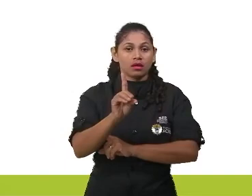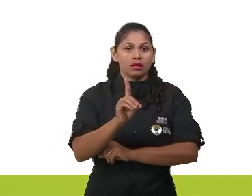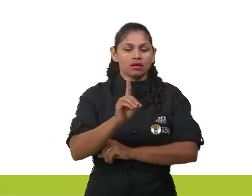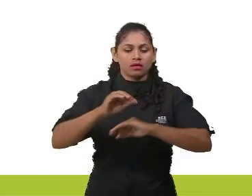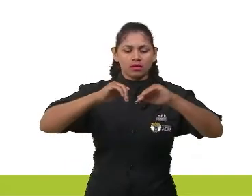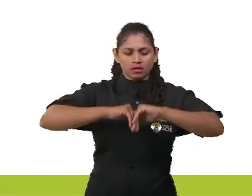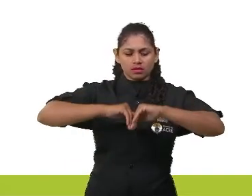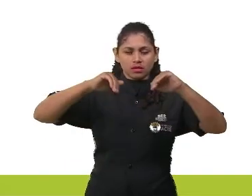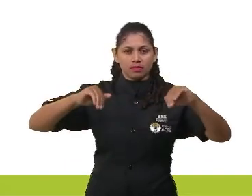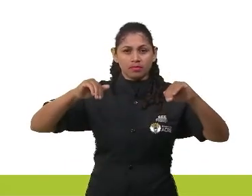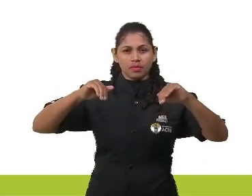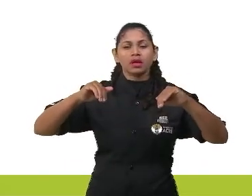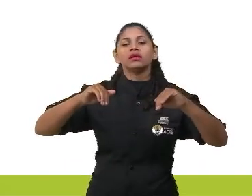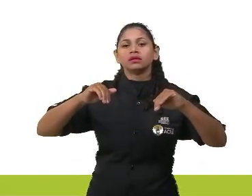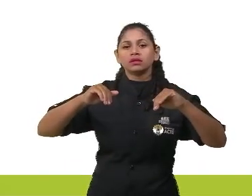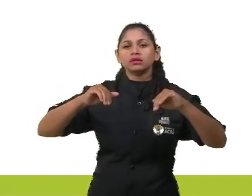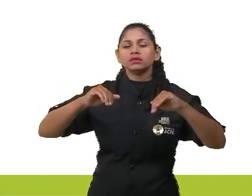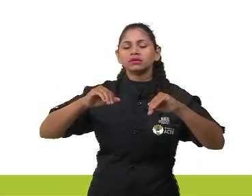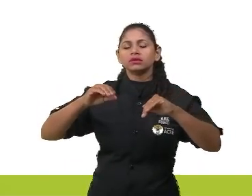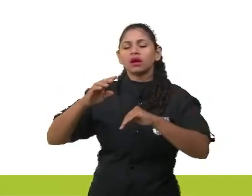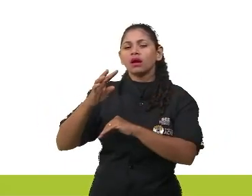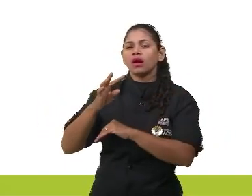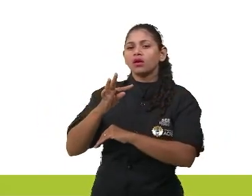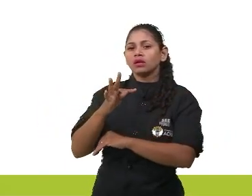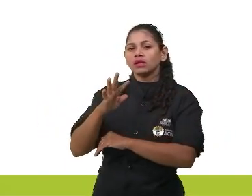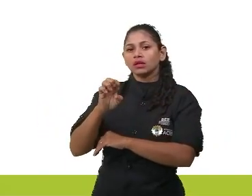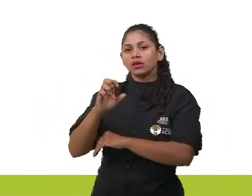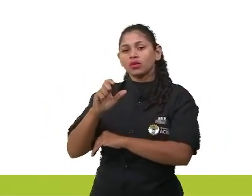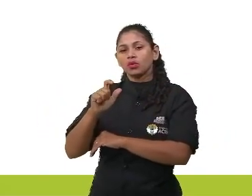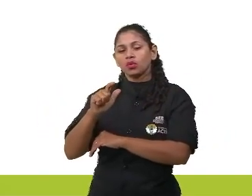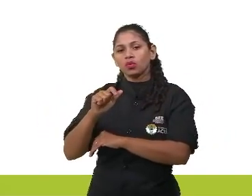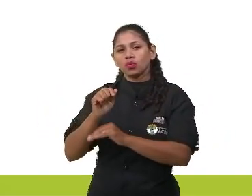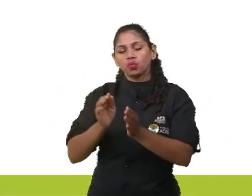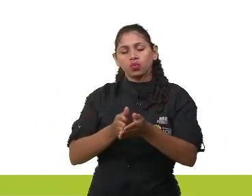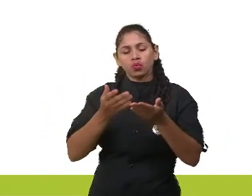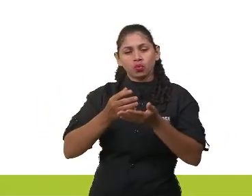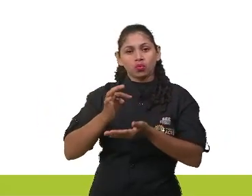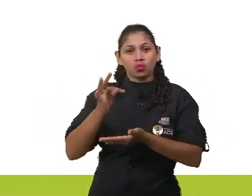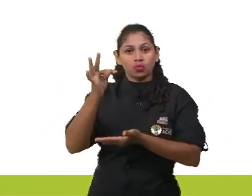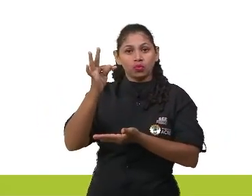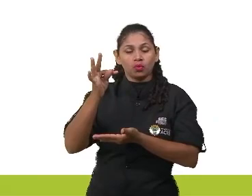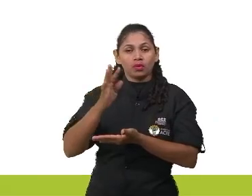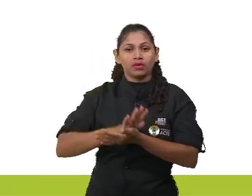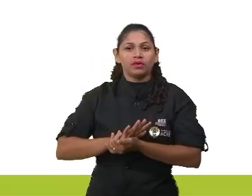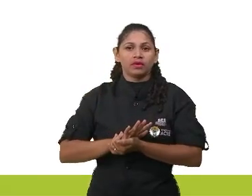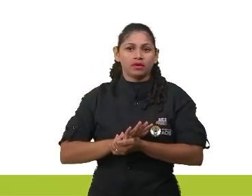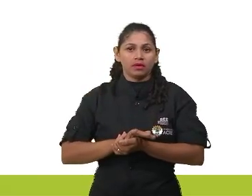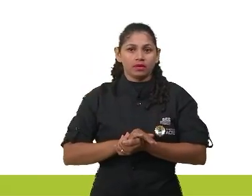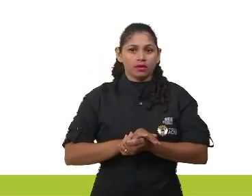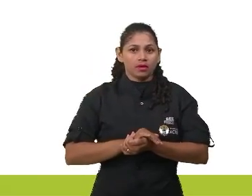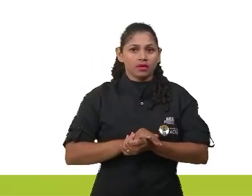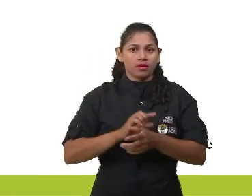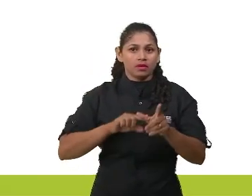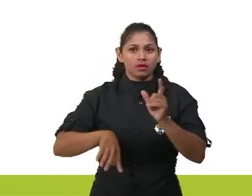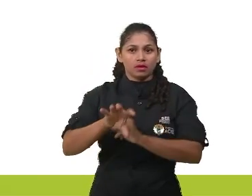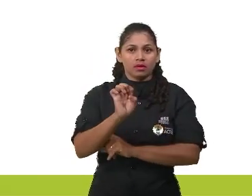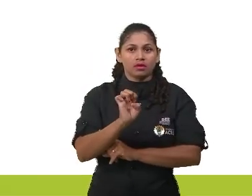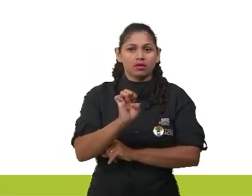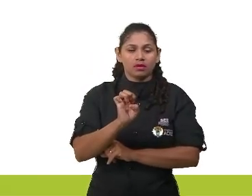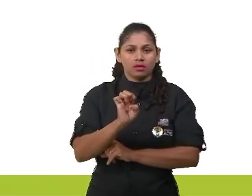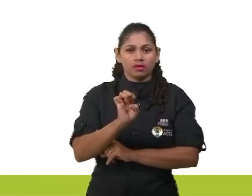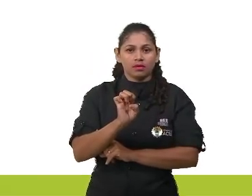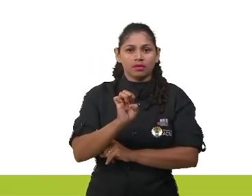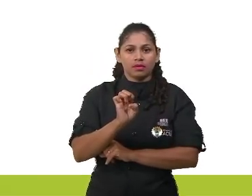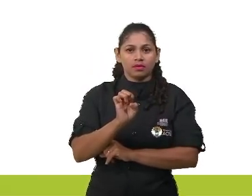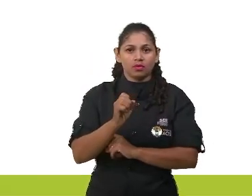entre teologia e fundamentalismo religioso? Não, porque aqui não tem como separar os dois. E letra E.